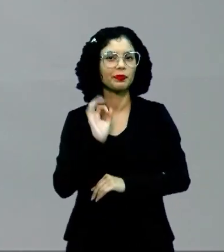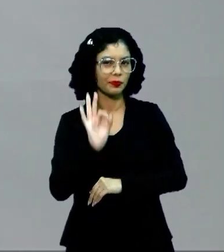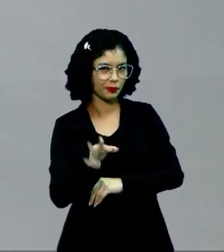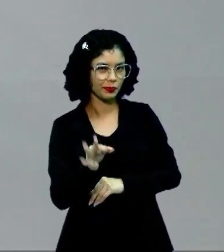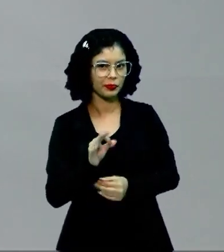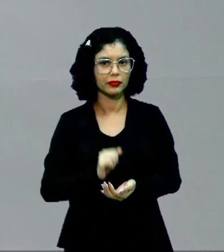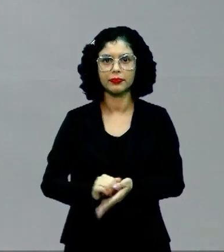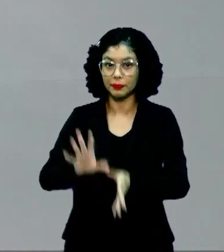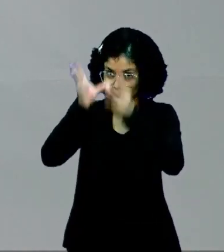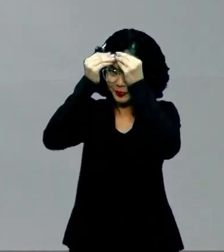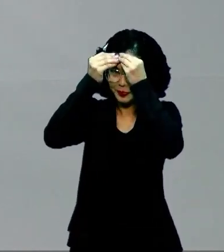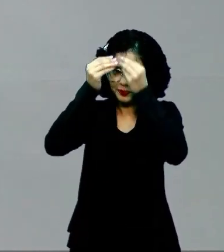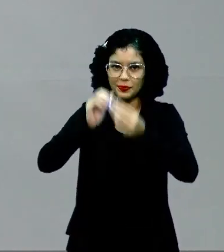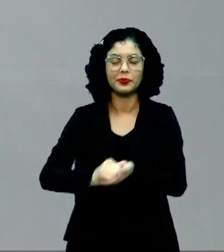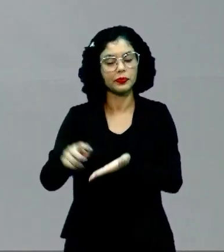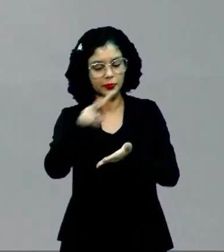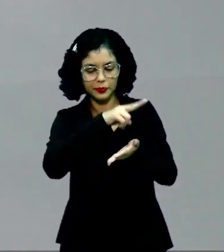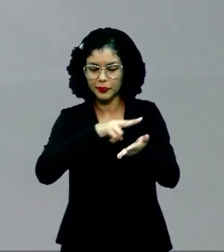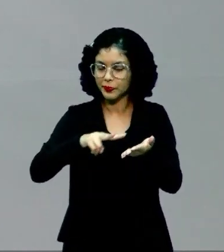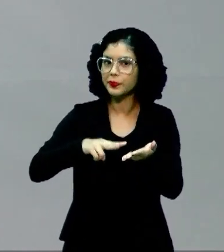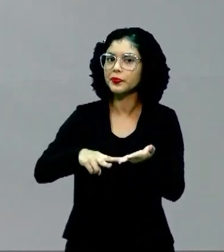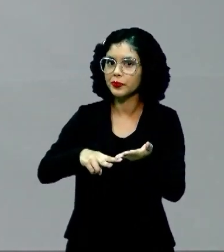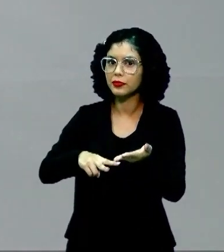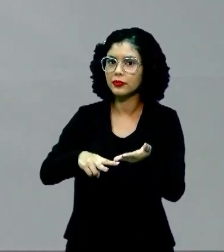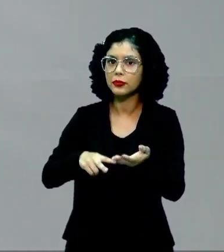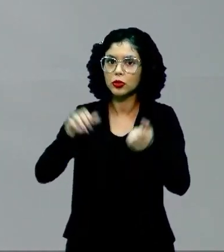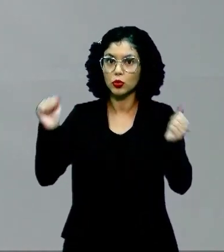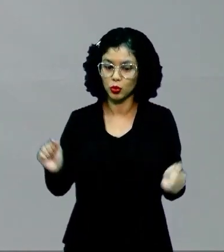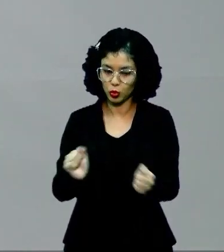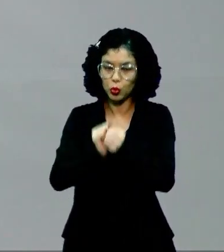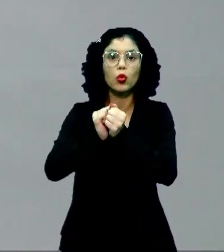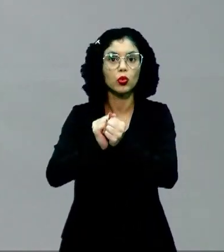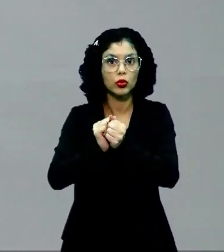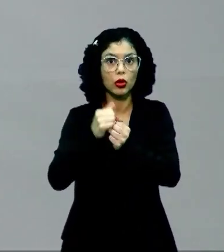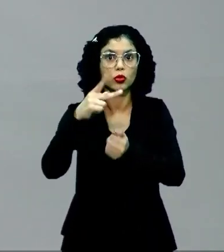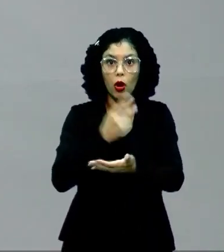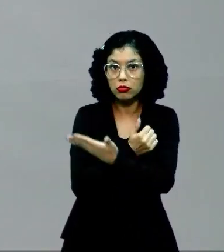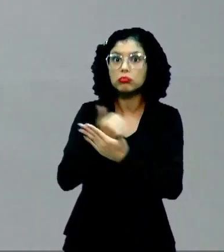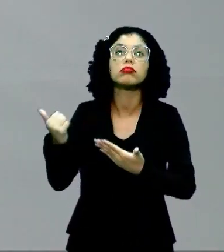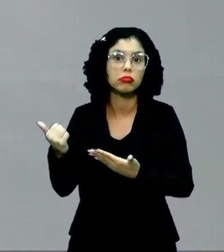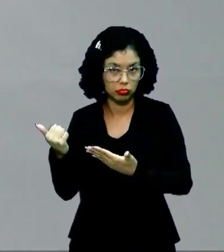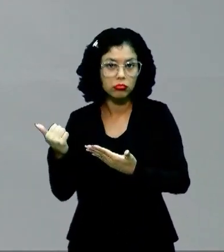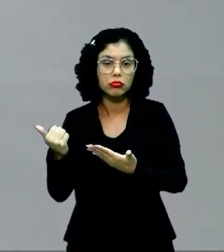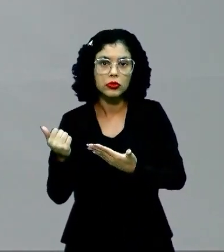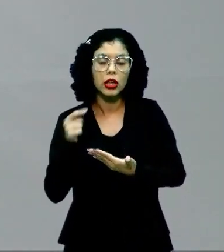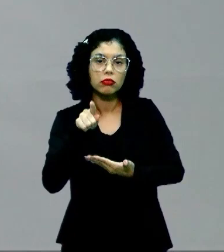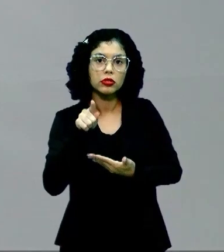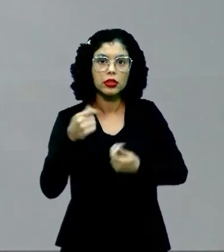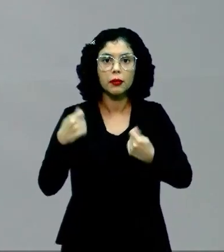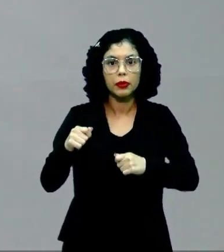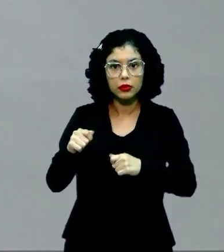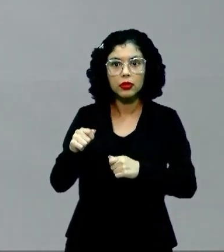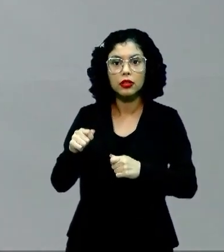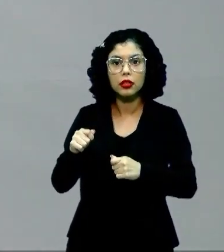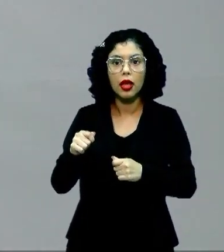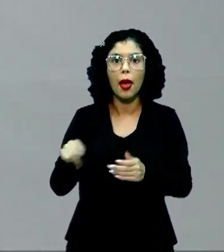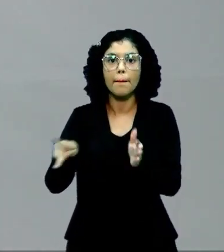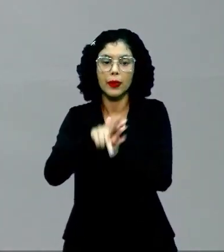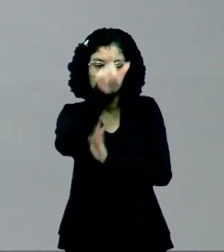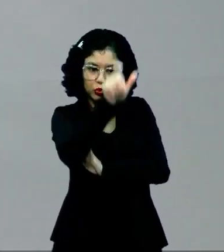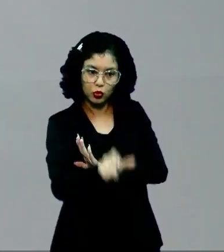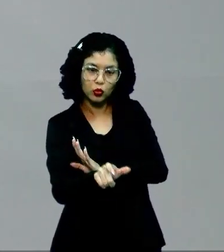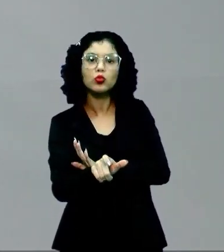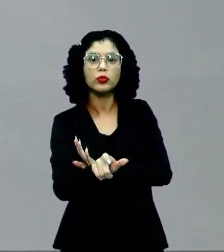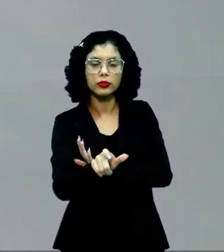certo? Gravou? Leitura tem a ver com a sua ação. Então, você é agente